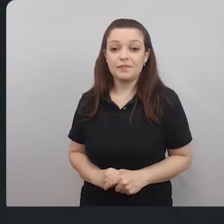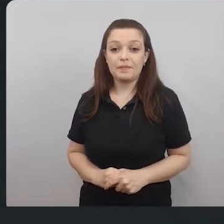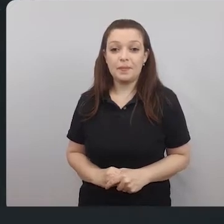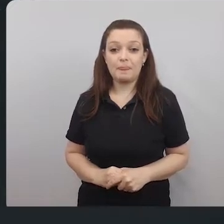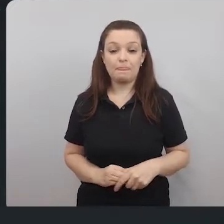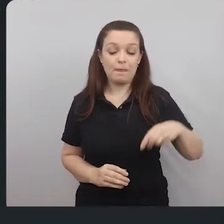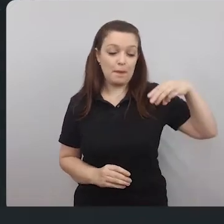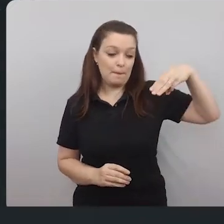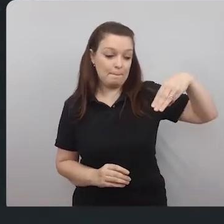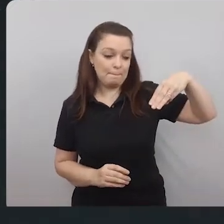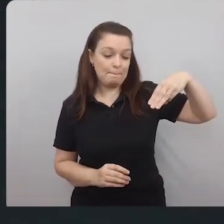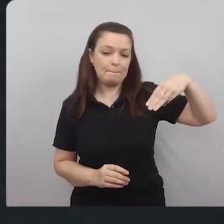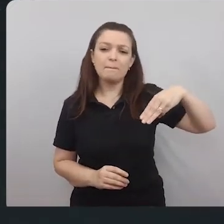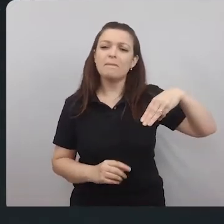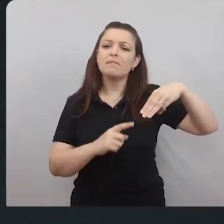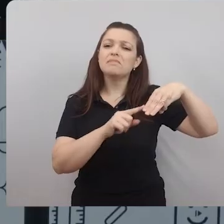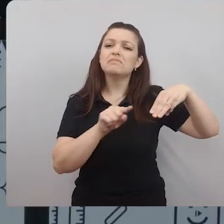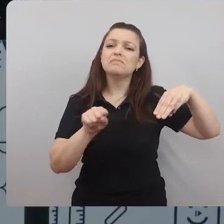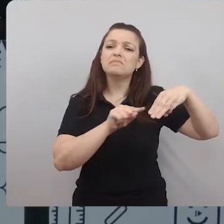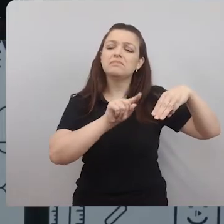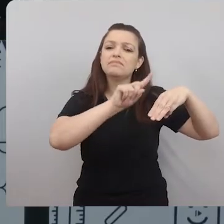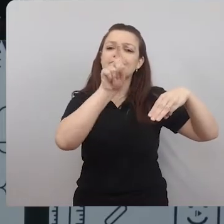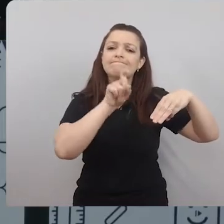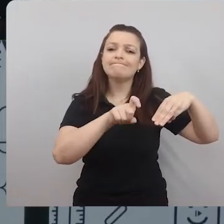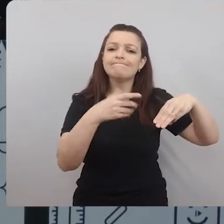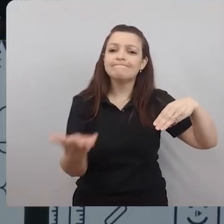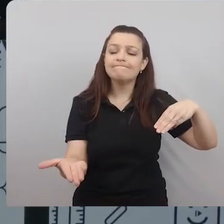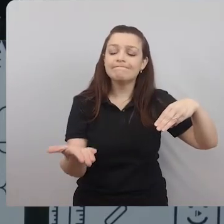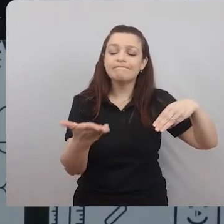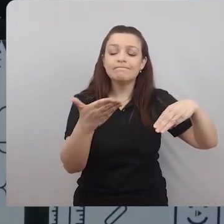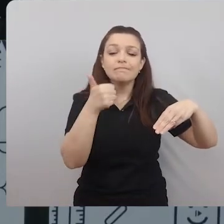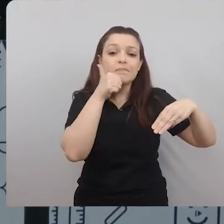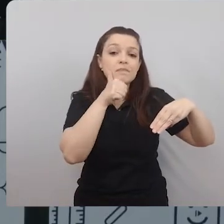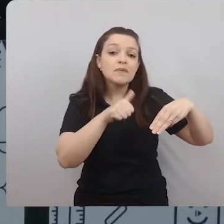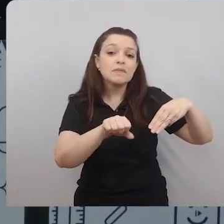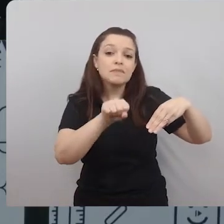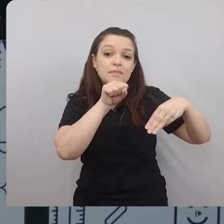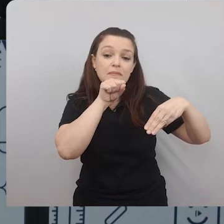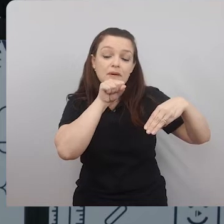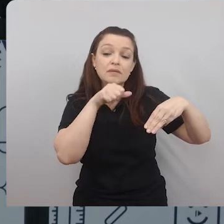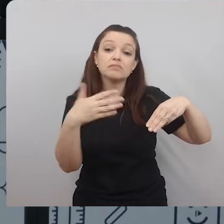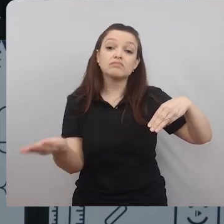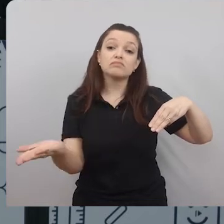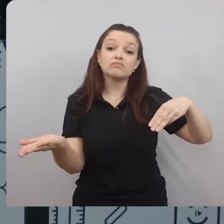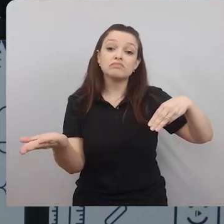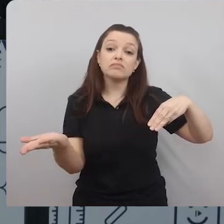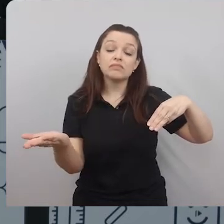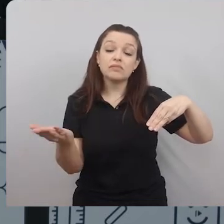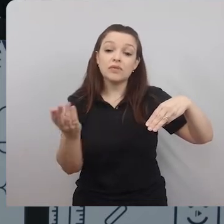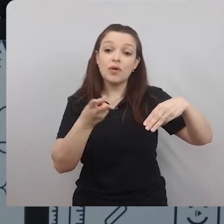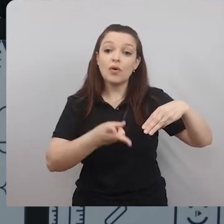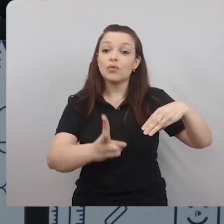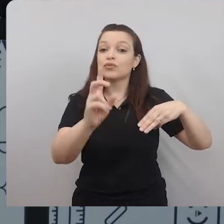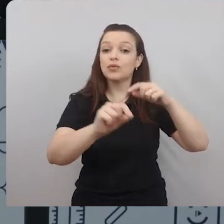Para fazer esse som do mãe, nós colocamos a letra A.